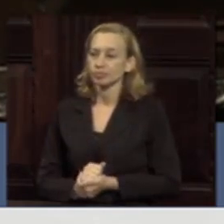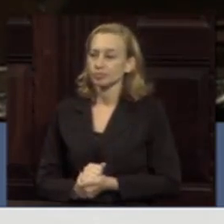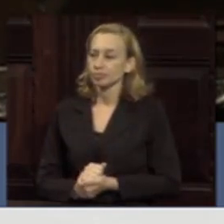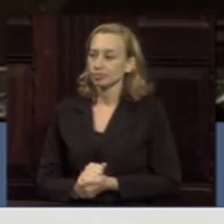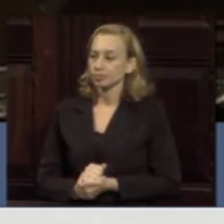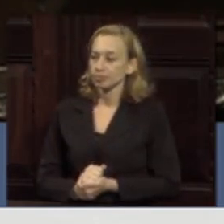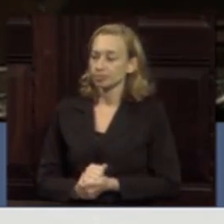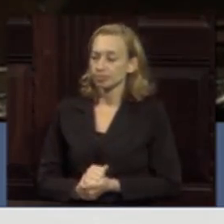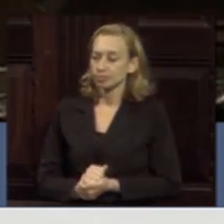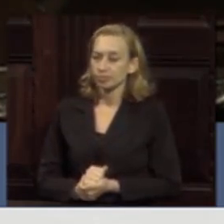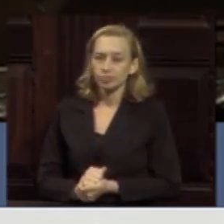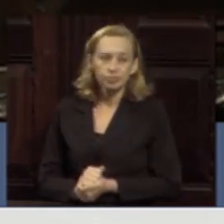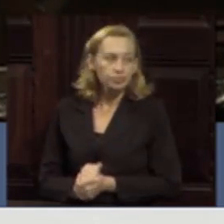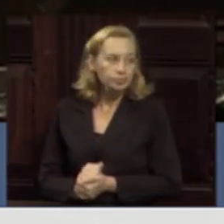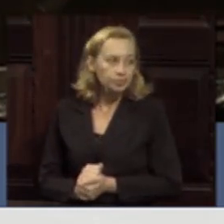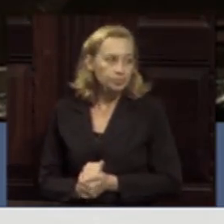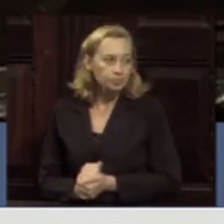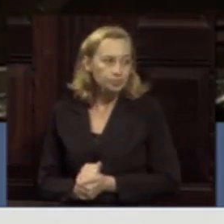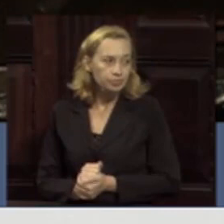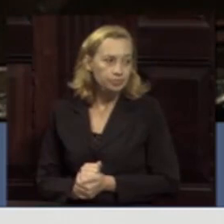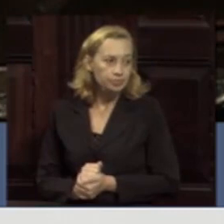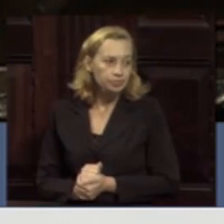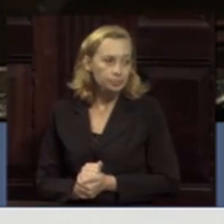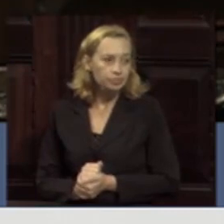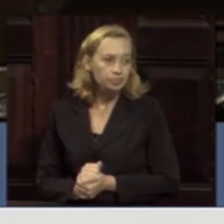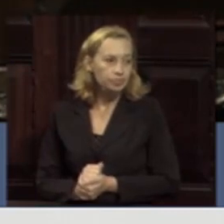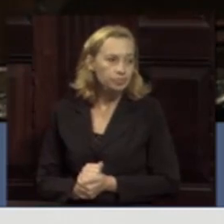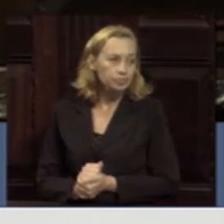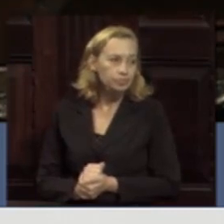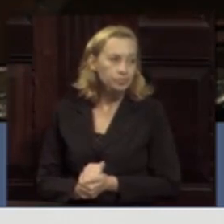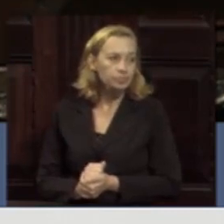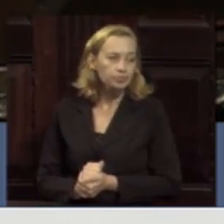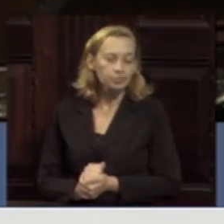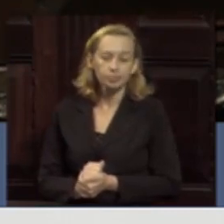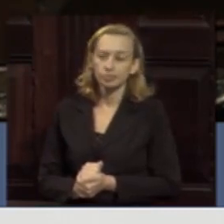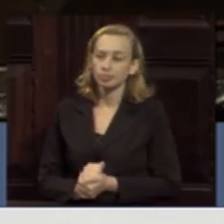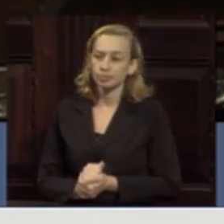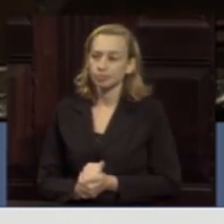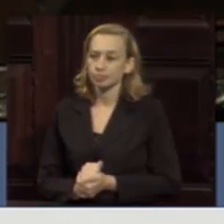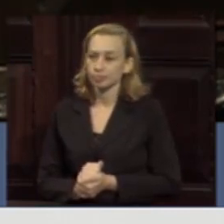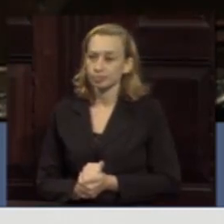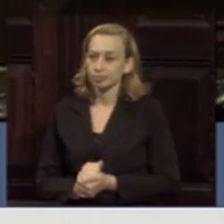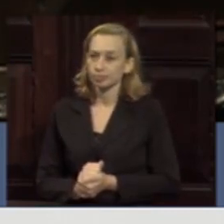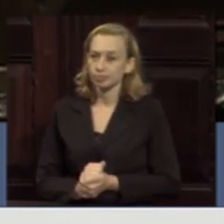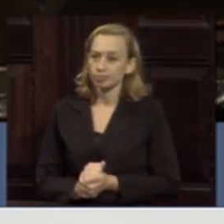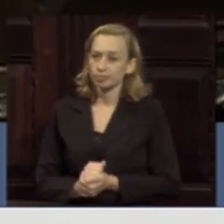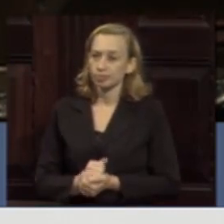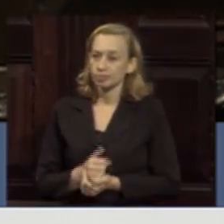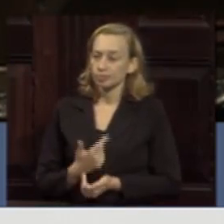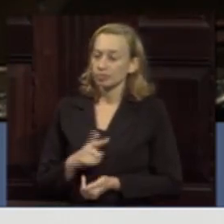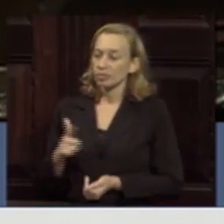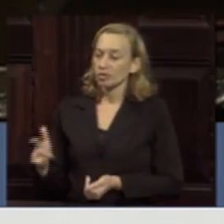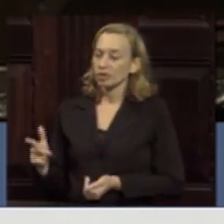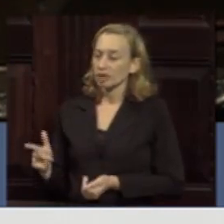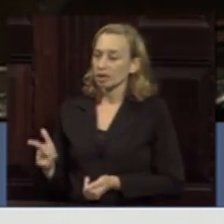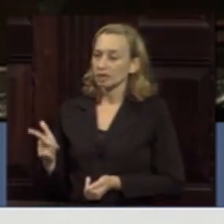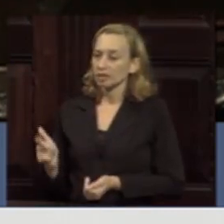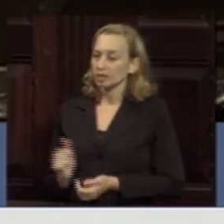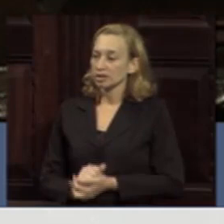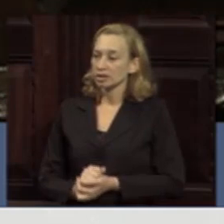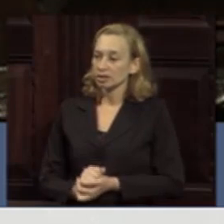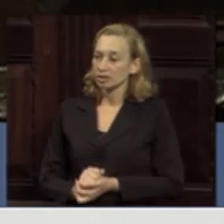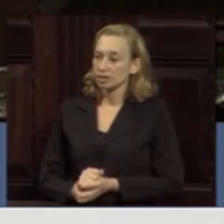que pague. Então nós podemos ter uma nova licitação de barcas, que beleza para a empresa. E que não tenha quem fiscalize, pura e